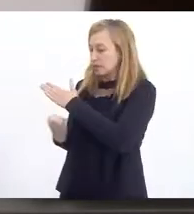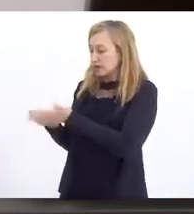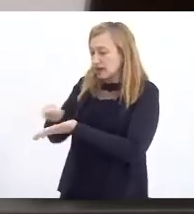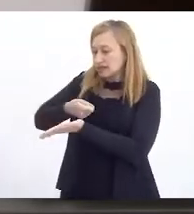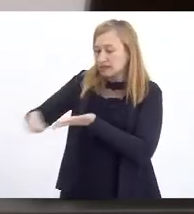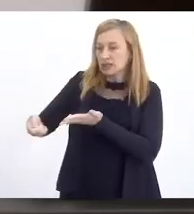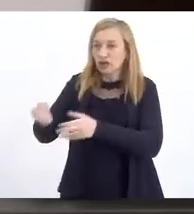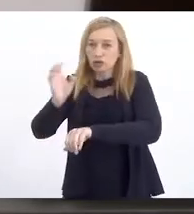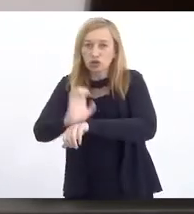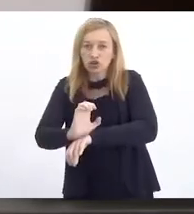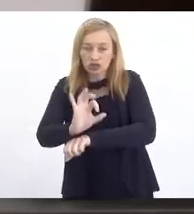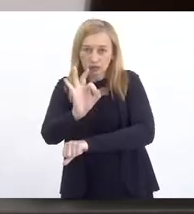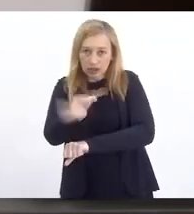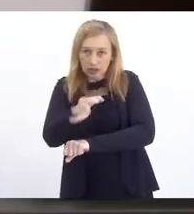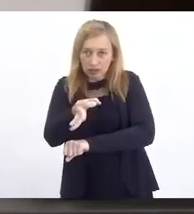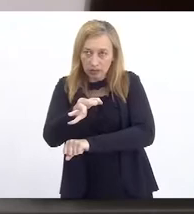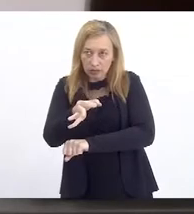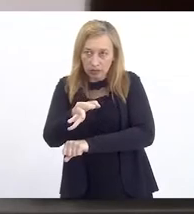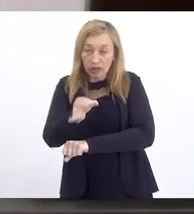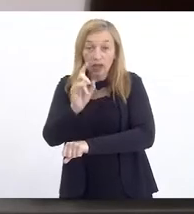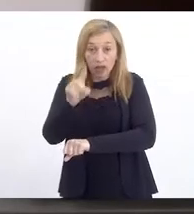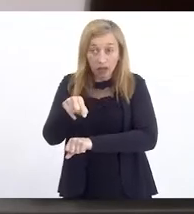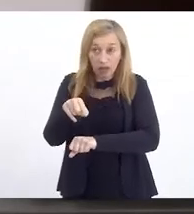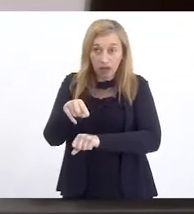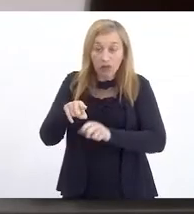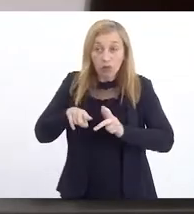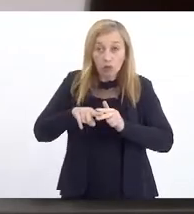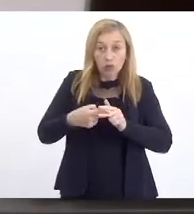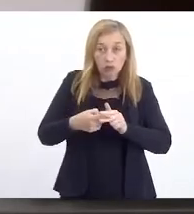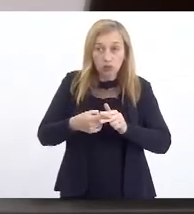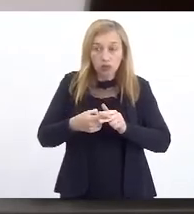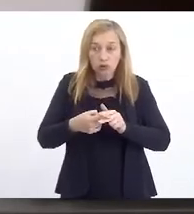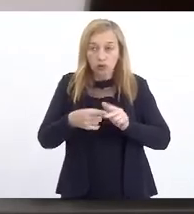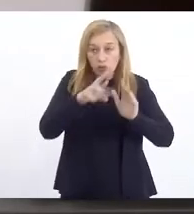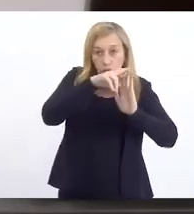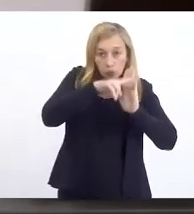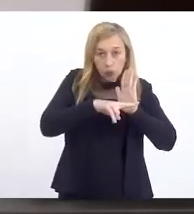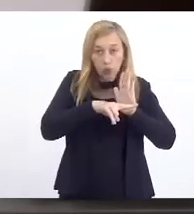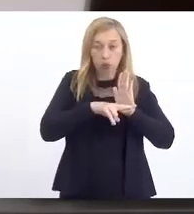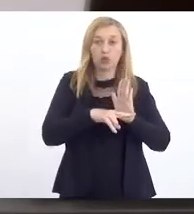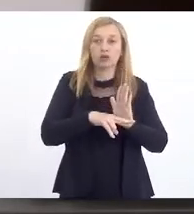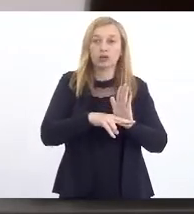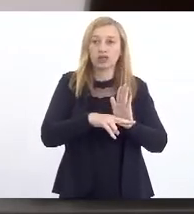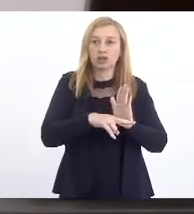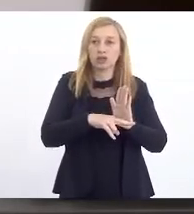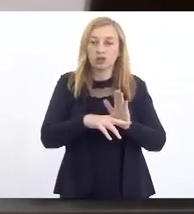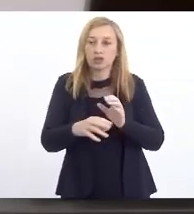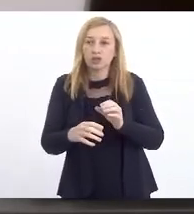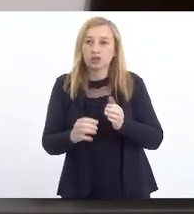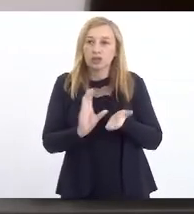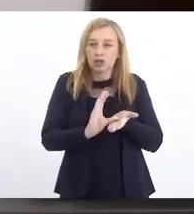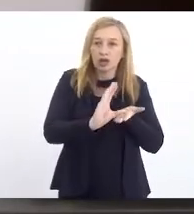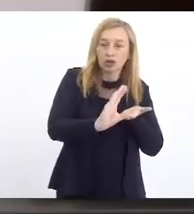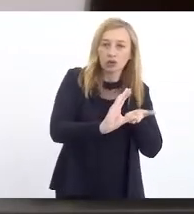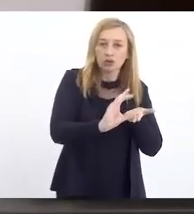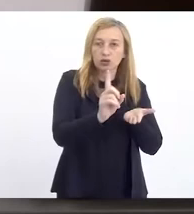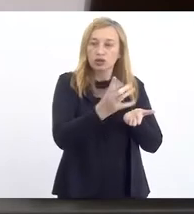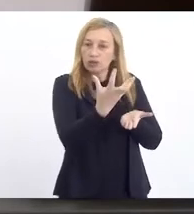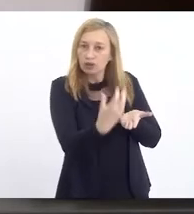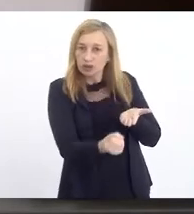Estado formalmente. É um termo de ajuste de conduta para fazer ressarcimento de recursos não